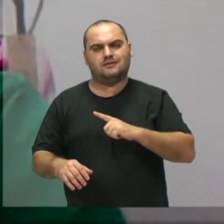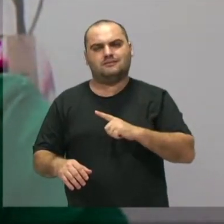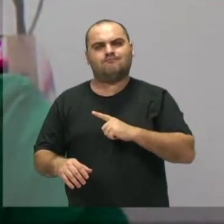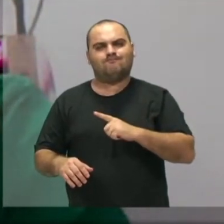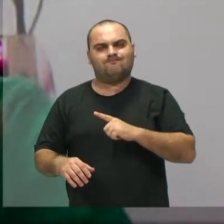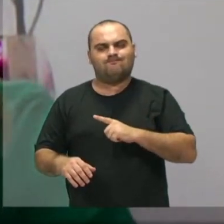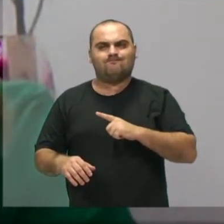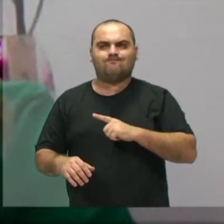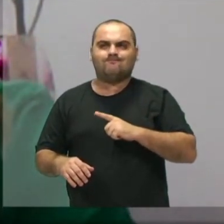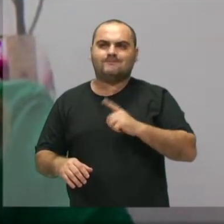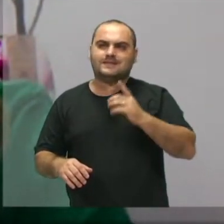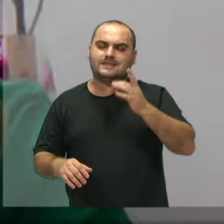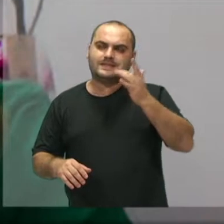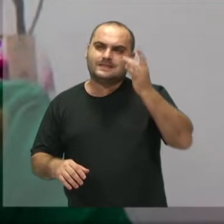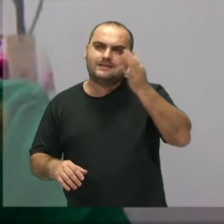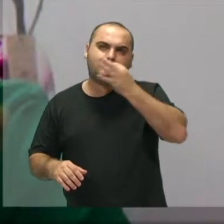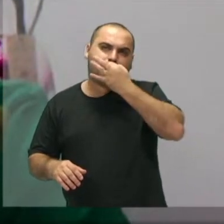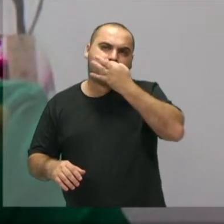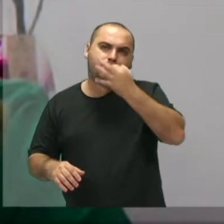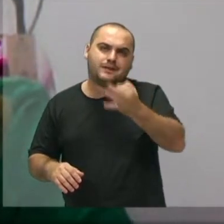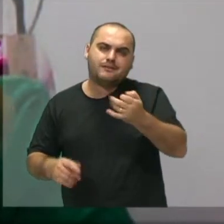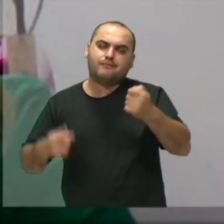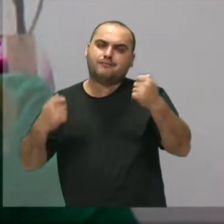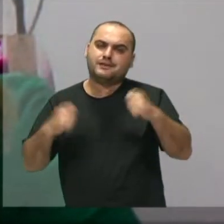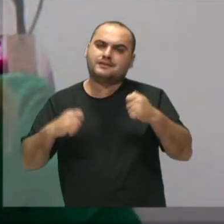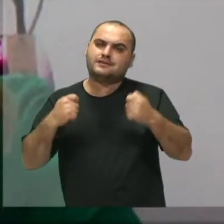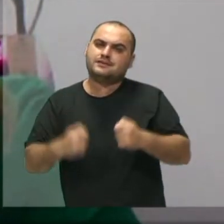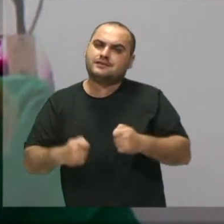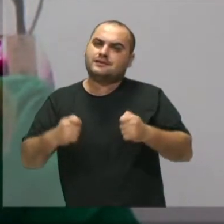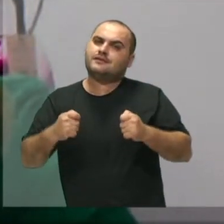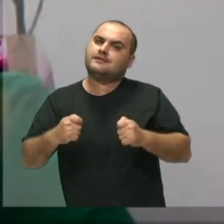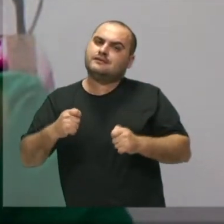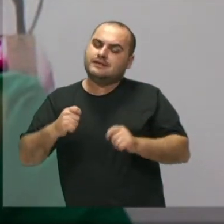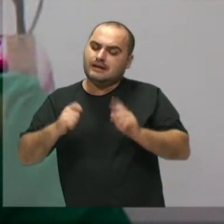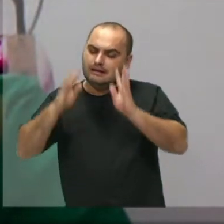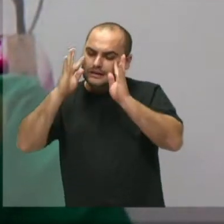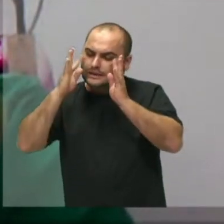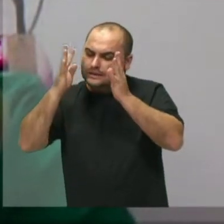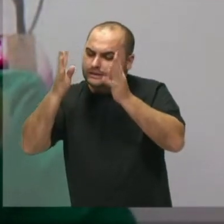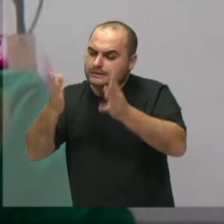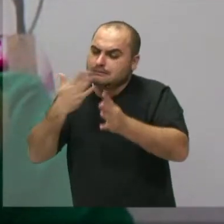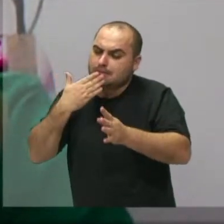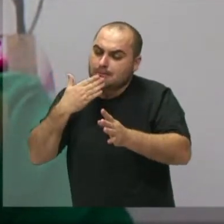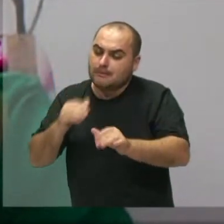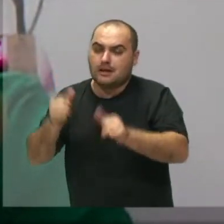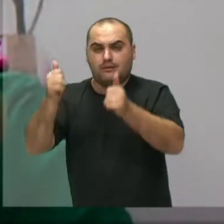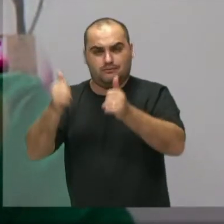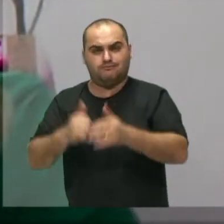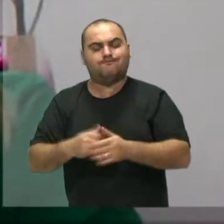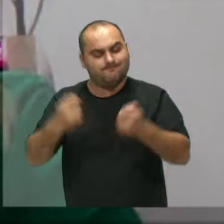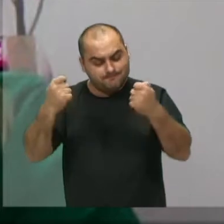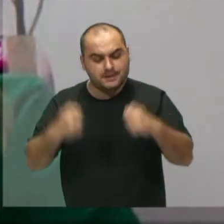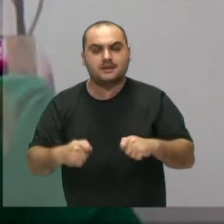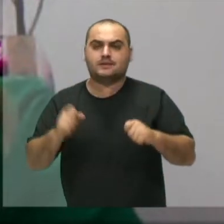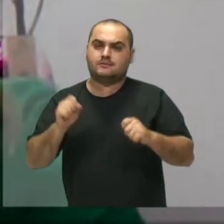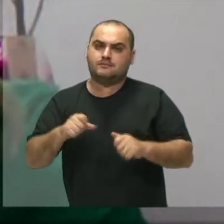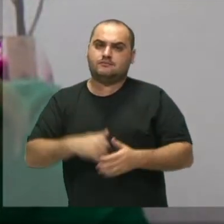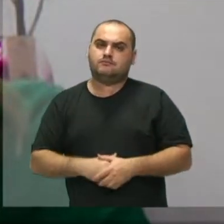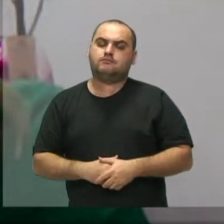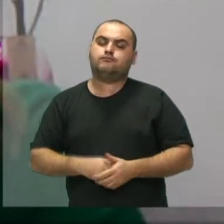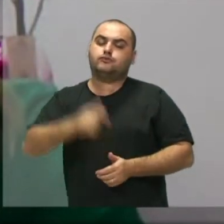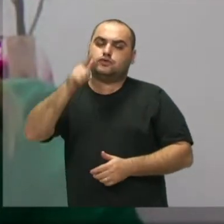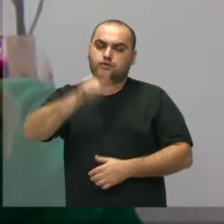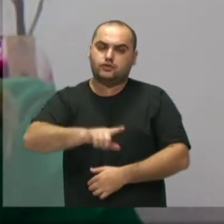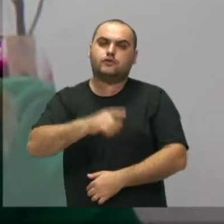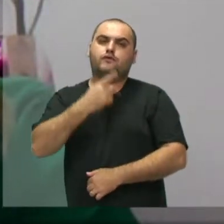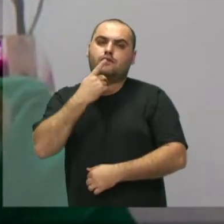Acho que deveria ter um olhar um pouquinho melhor para esse público, porque, eu volto a falar,